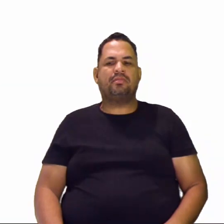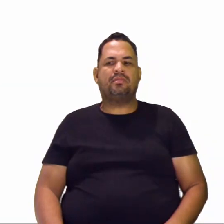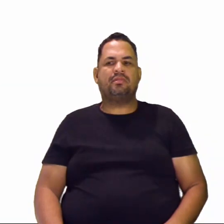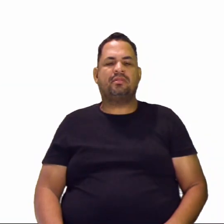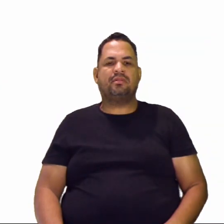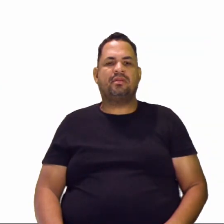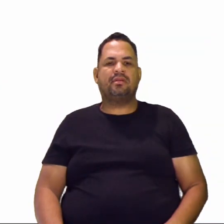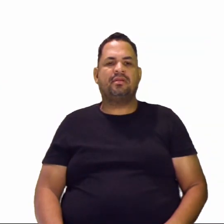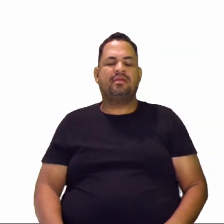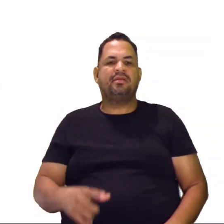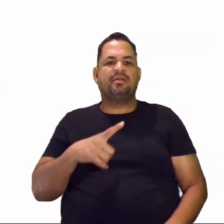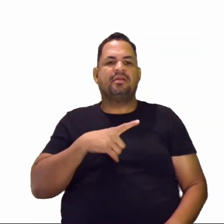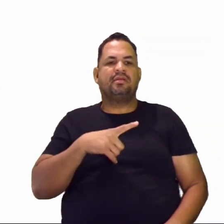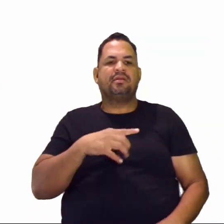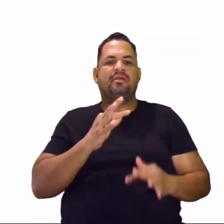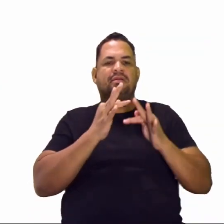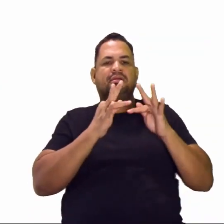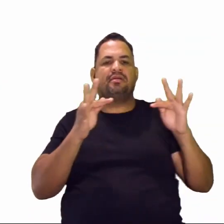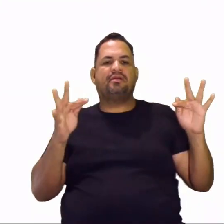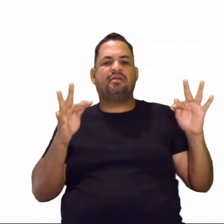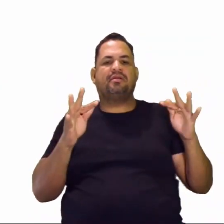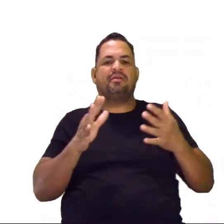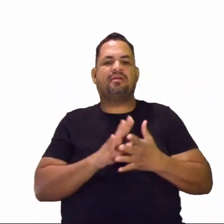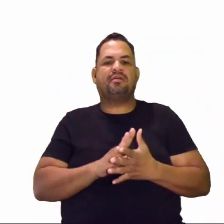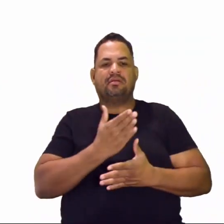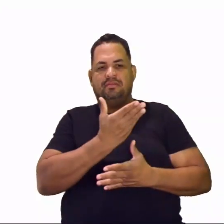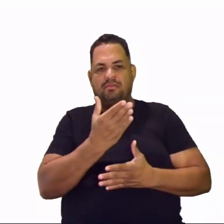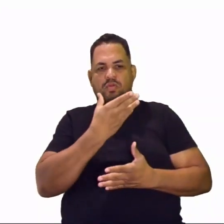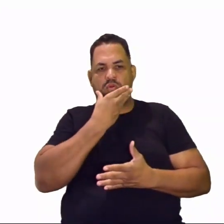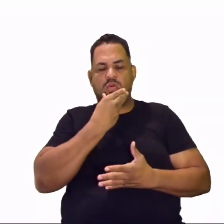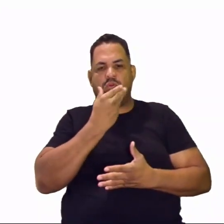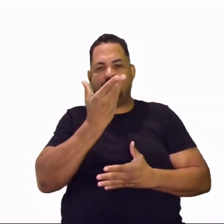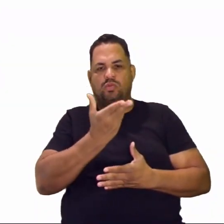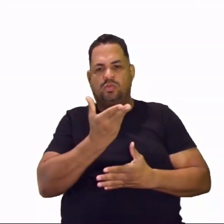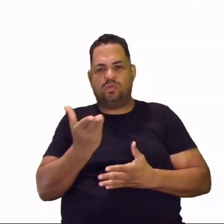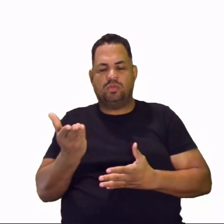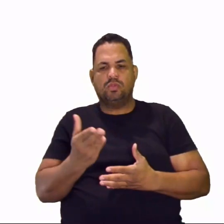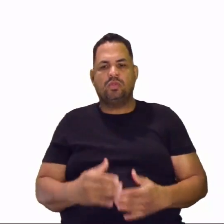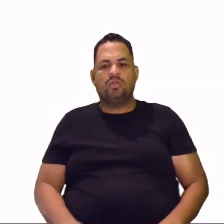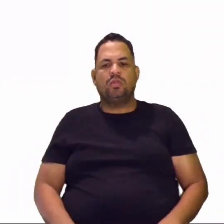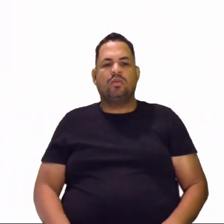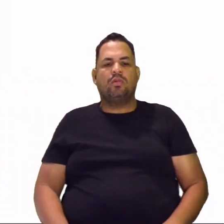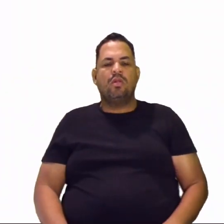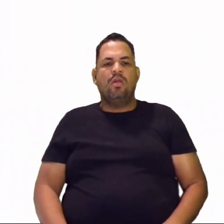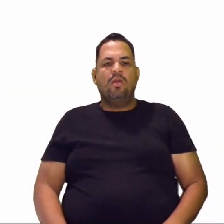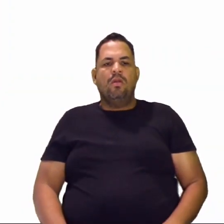E aqui eu trago uma frase do Luther King, que também foi